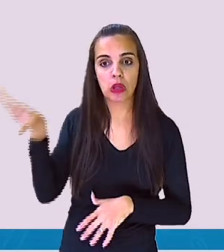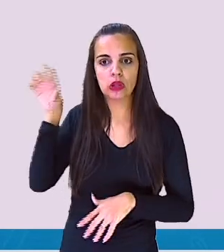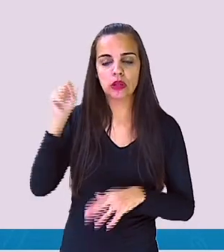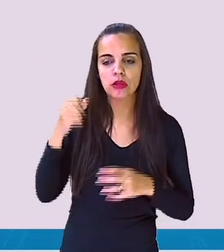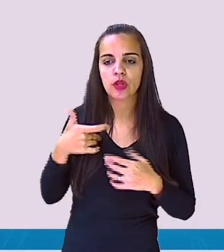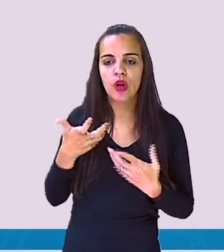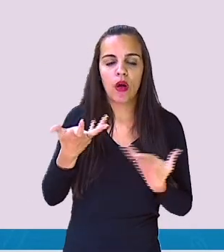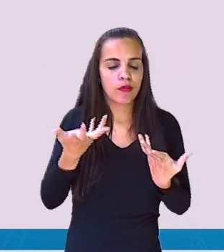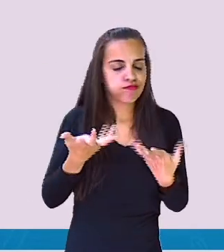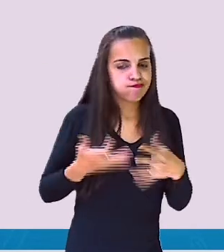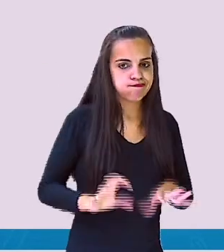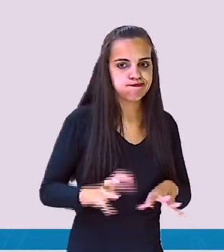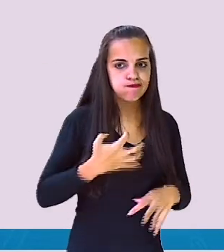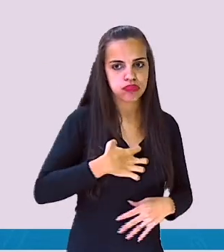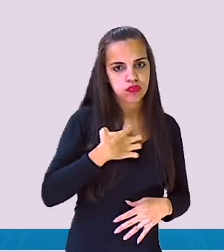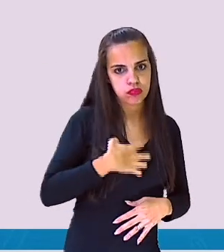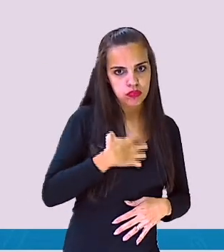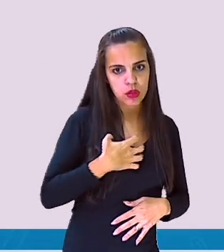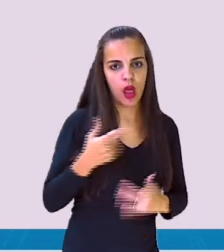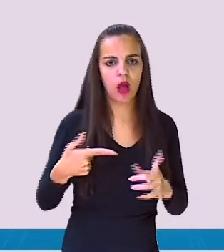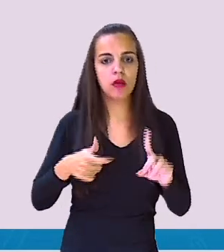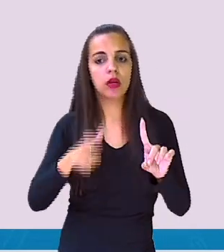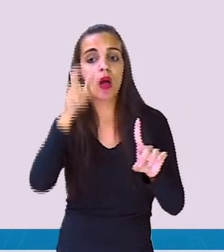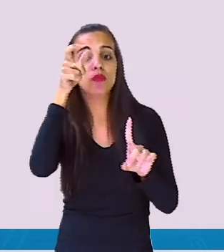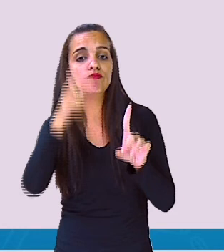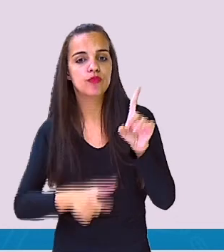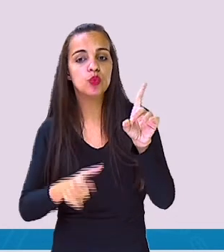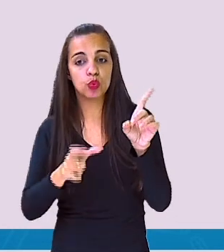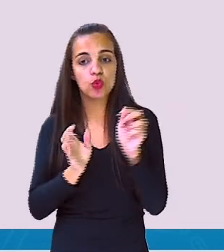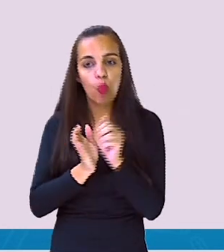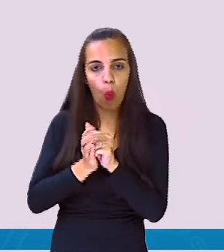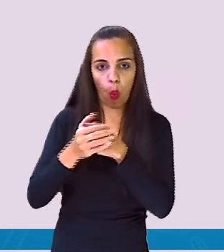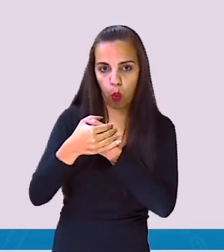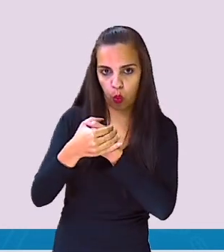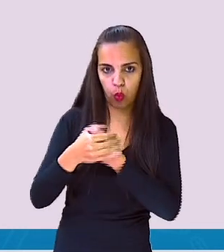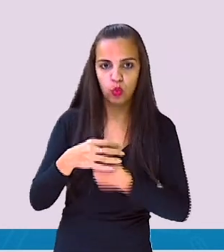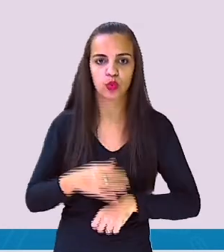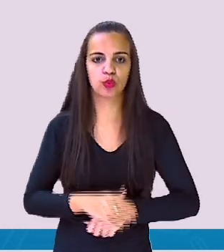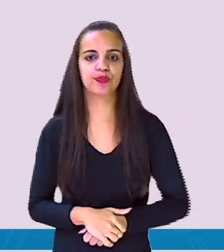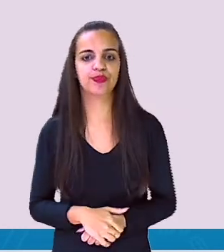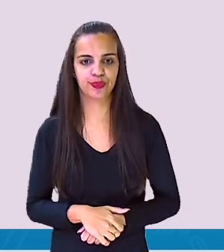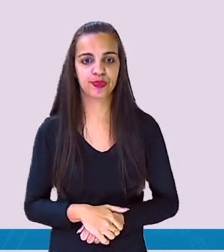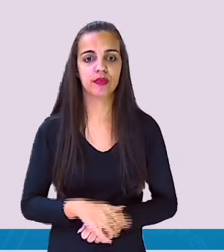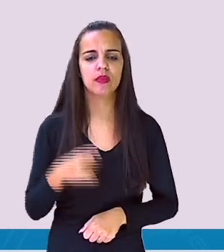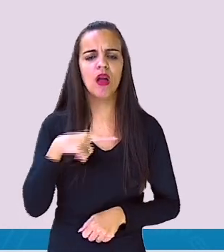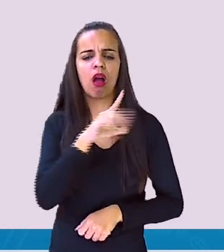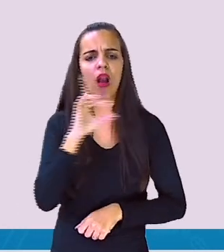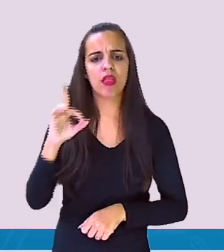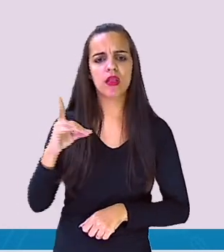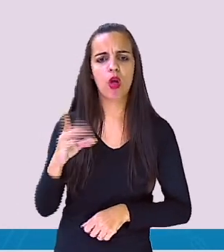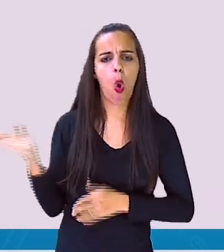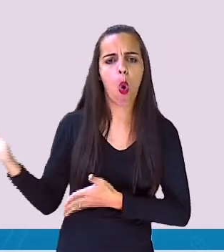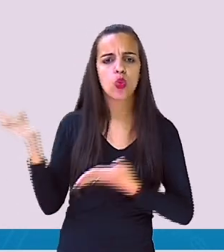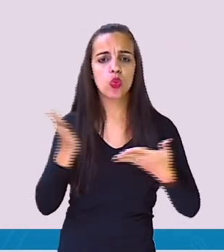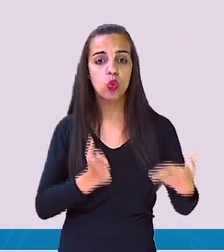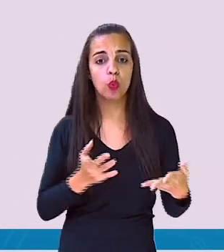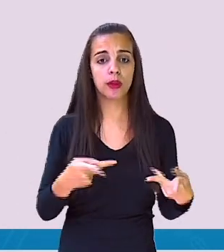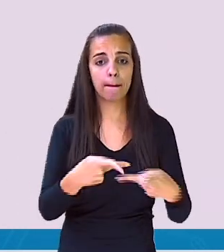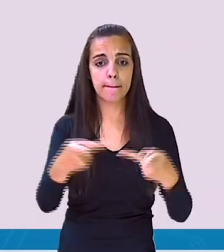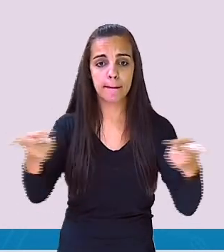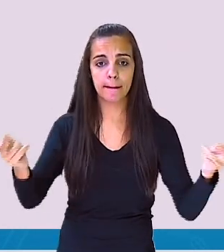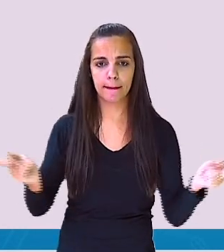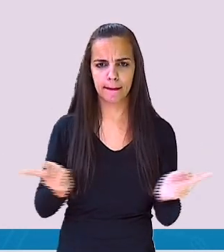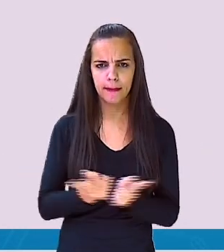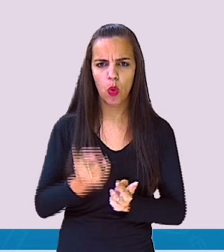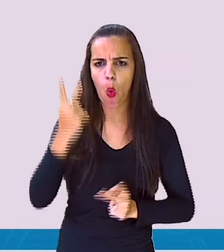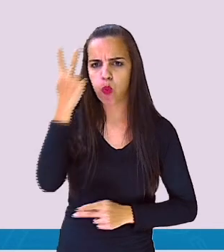foi a estrela da nossa aula de hoje. Trouxeram a pizza com 2 horas de atraso. Fácil também, né,